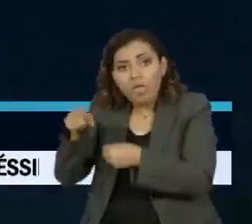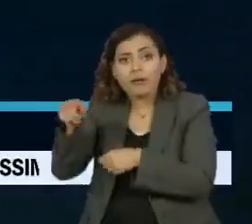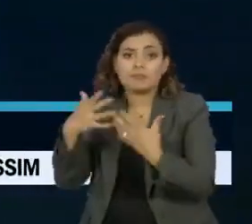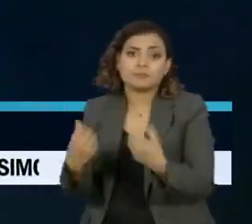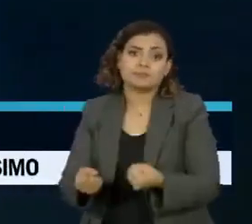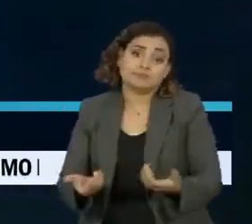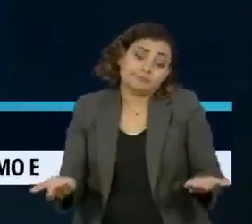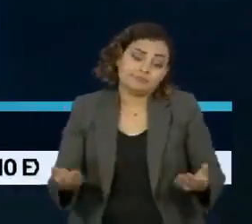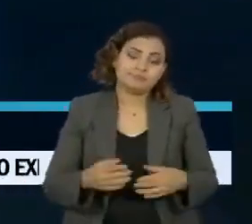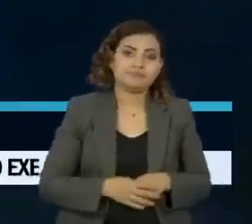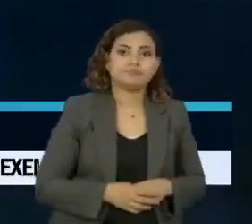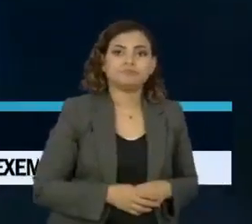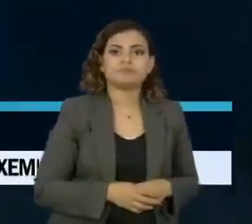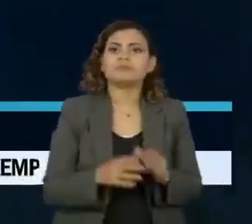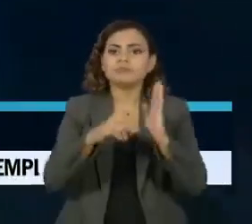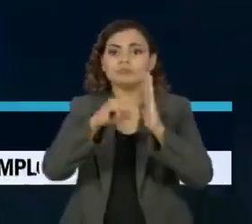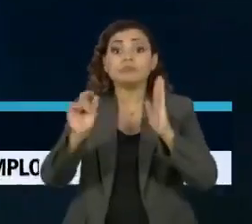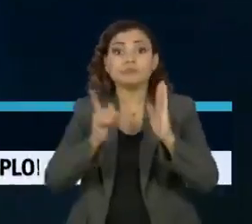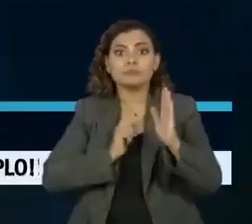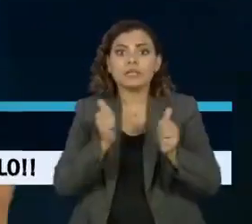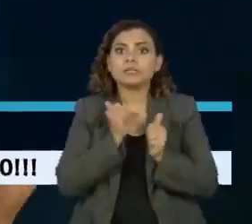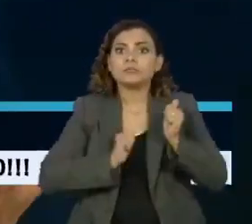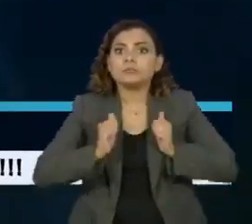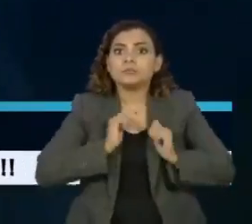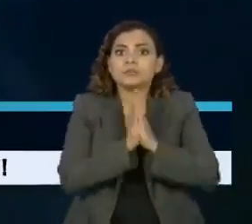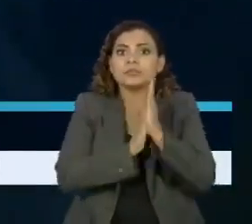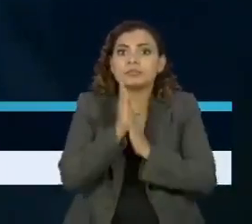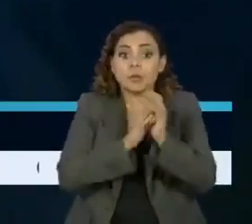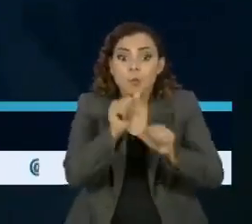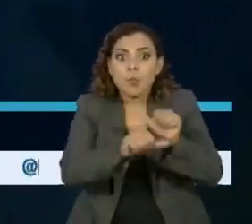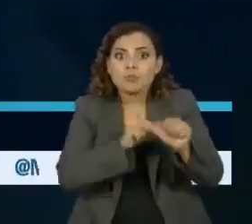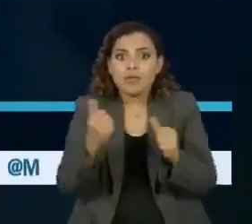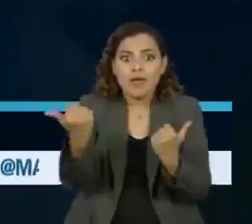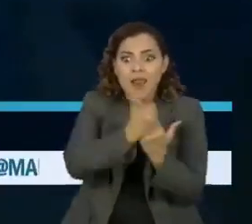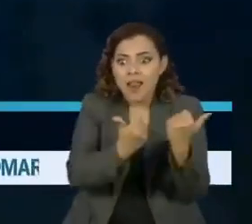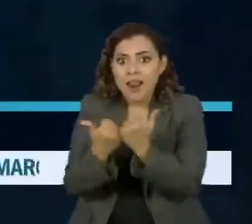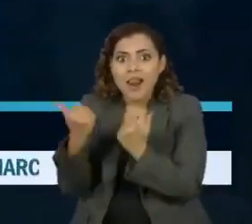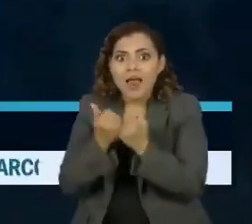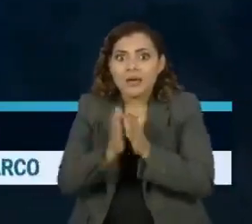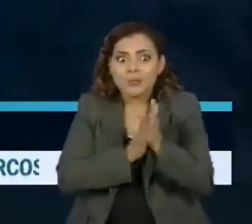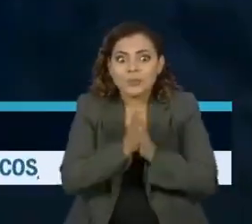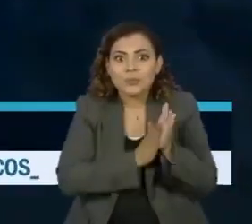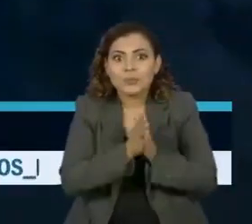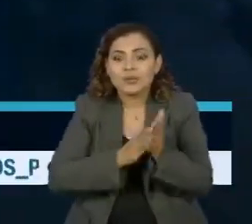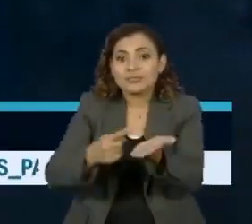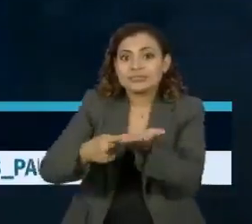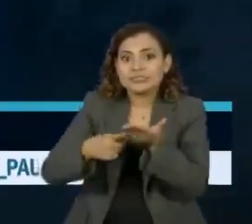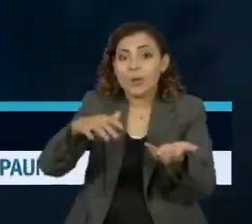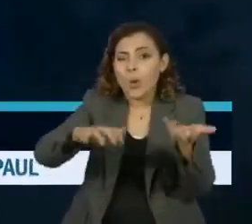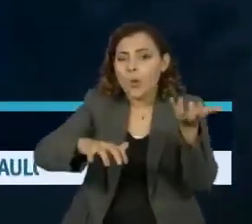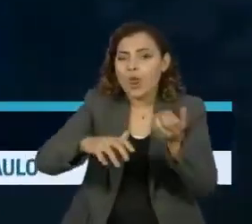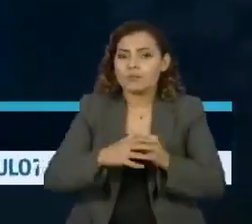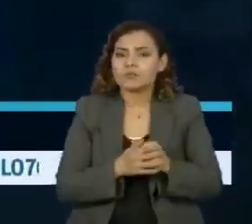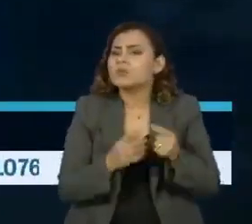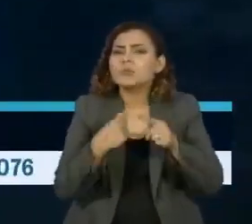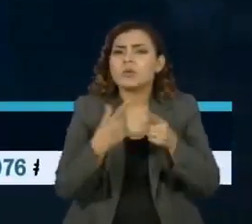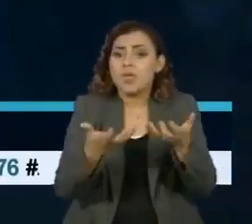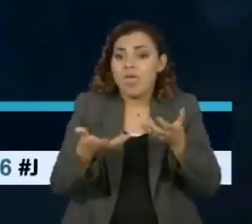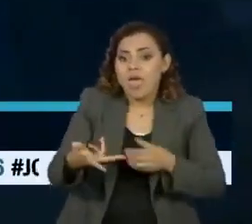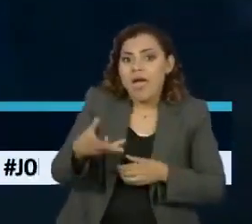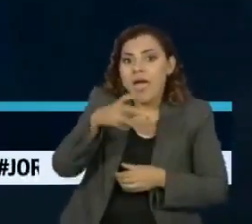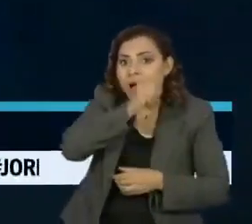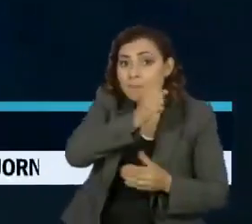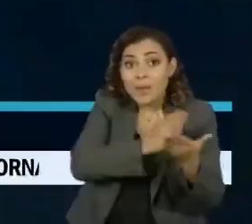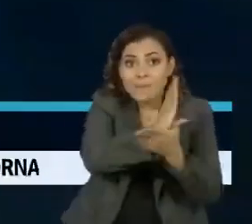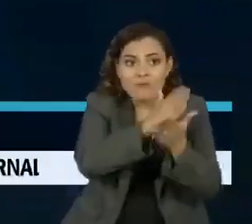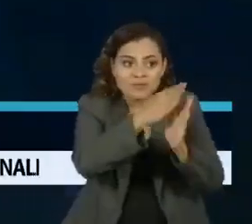o Palácio do Planalto tem grandes expectativas com as mudanças de comando que se desenham no Congresso o plano é acelerar a aprovação